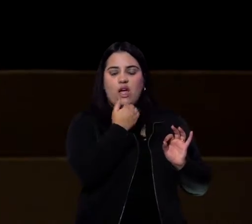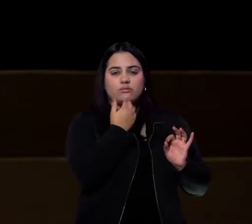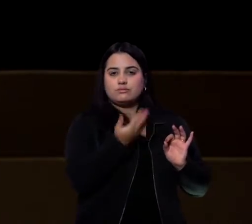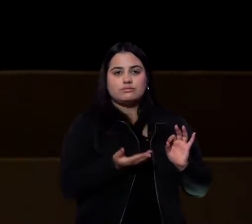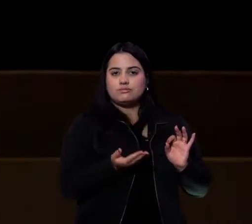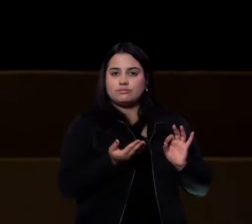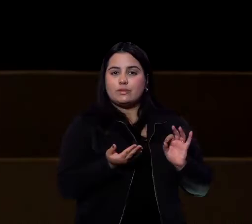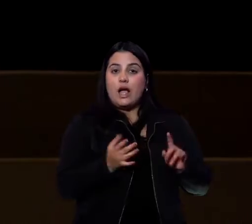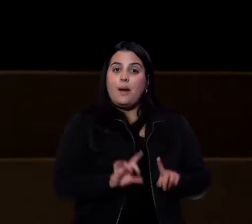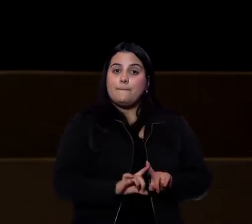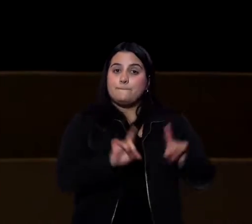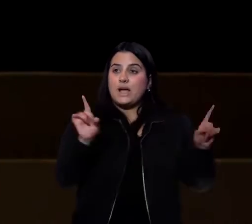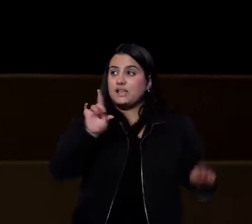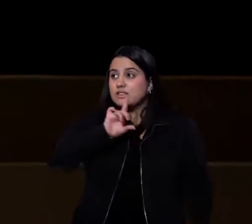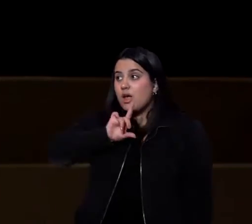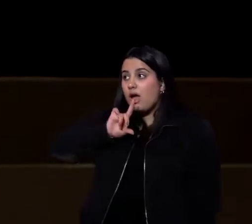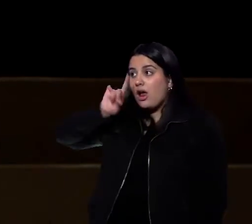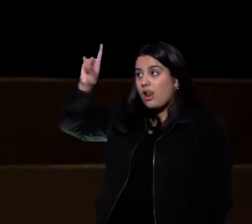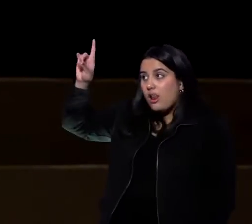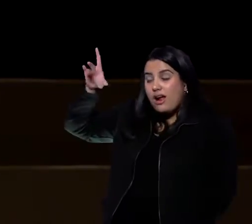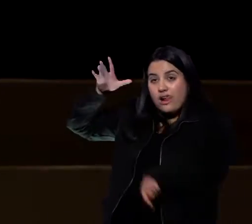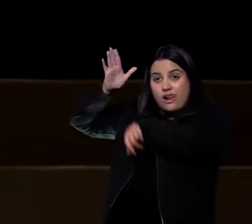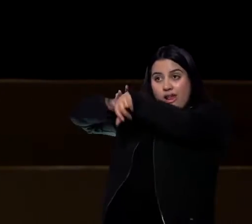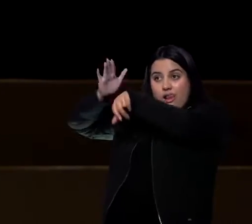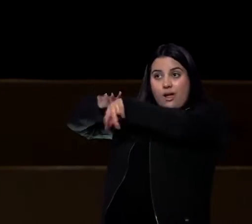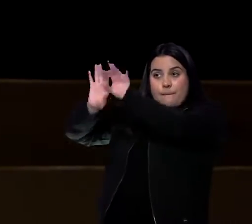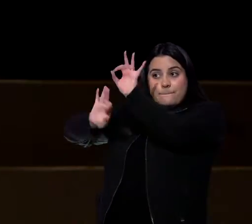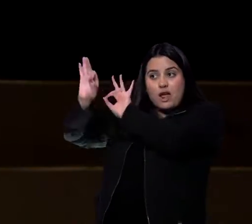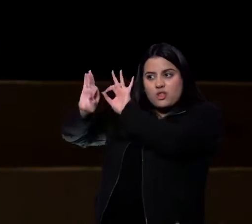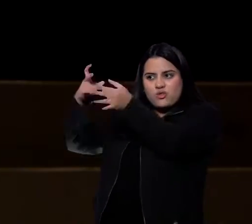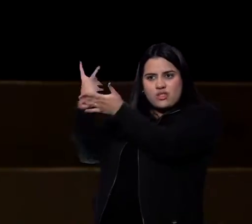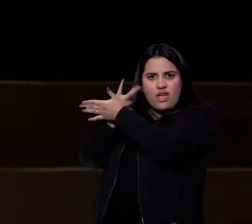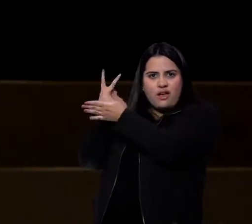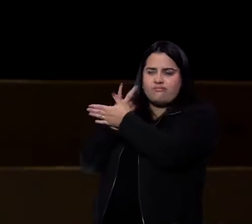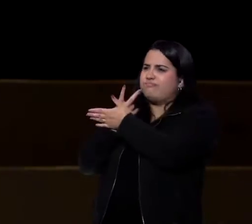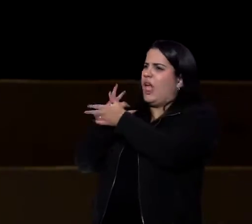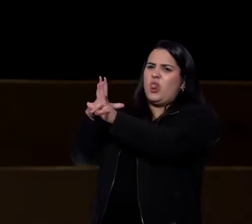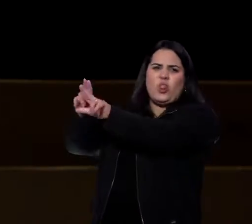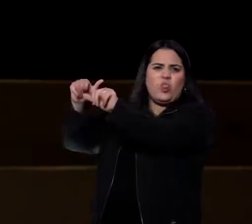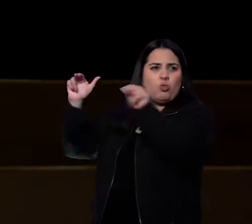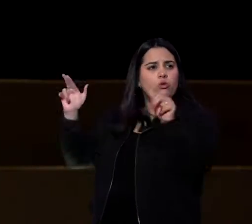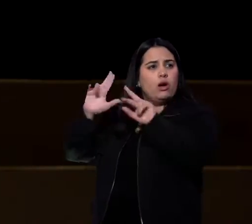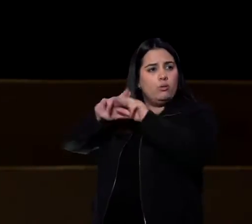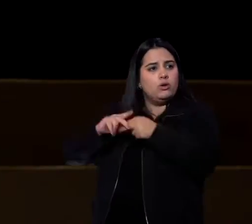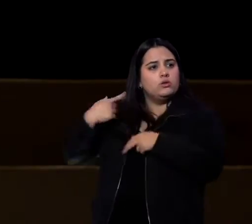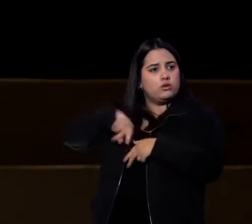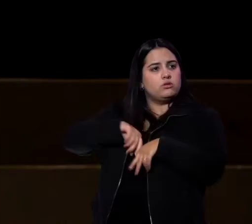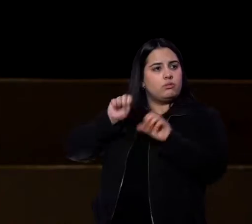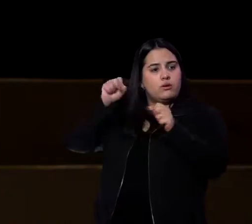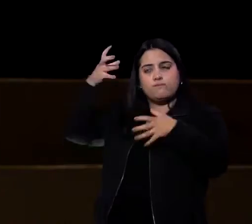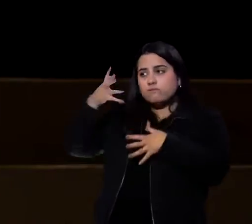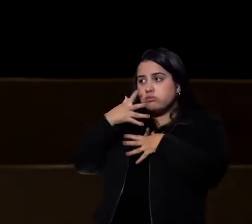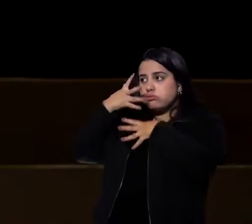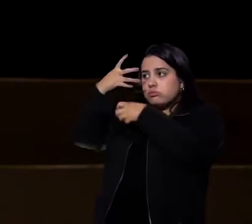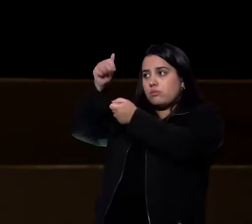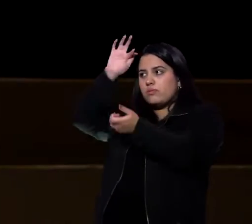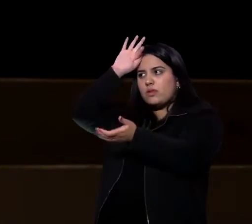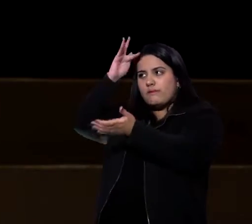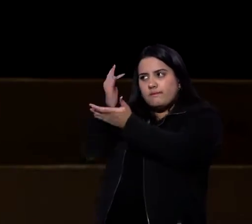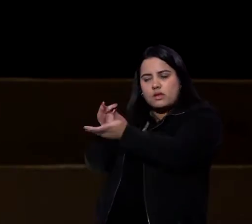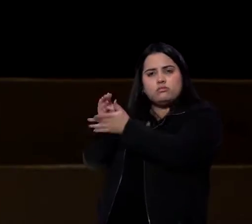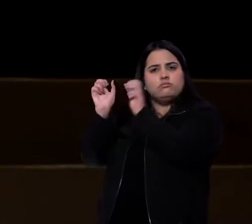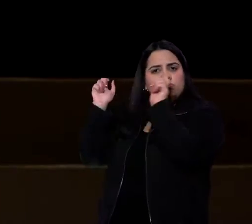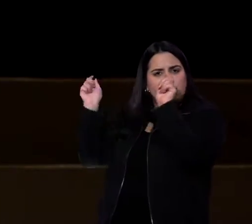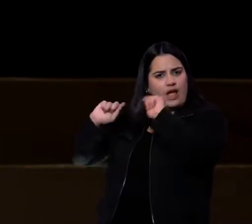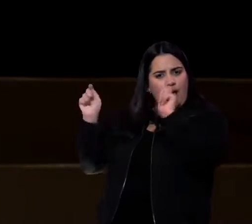Mas os planos de Deus não falham. E por isso a gente pode confiar no Senhor, a gente pode depositar a nossa vida diante dEle,